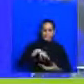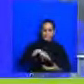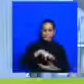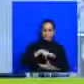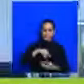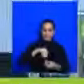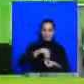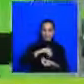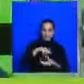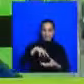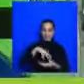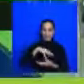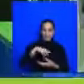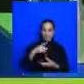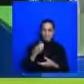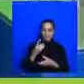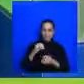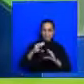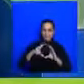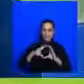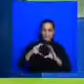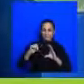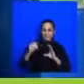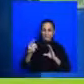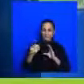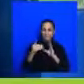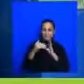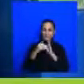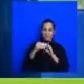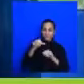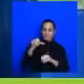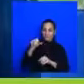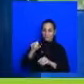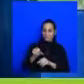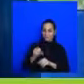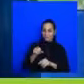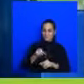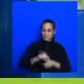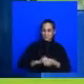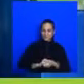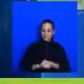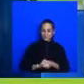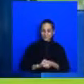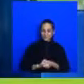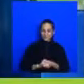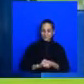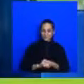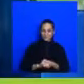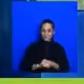Globo recarregado, embaralhando 10 bolas numeradas de 0 a 9.